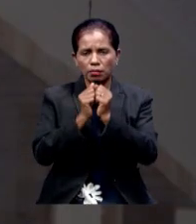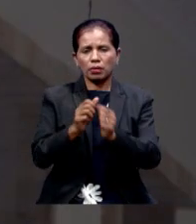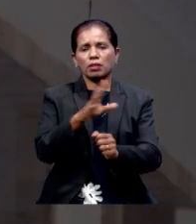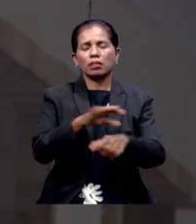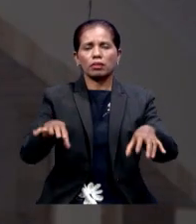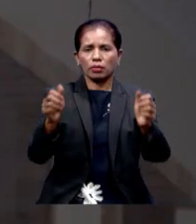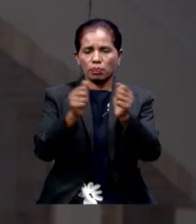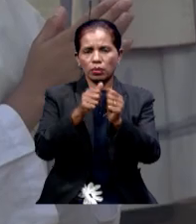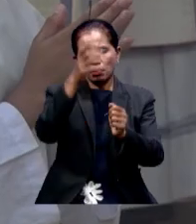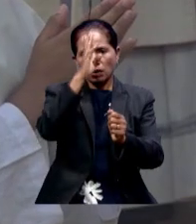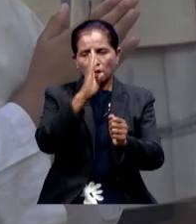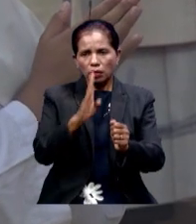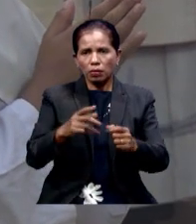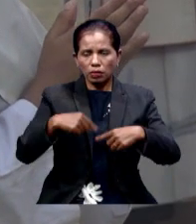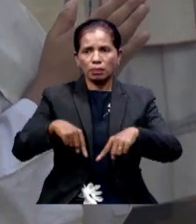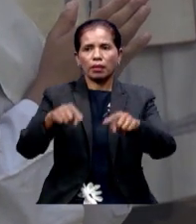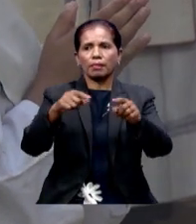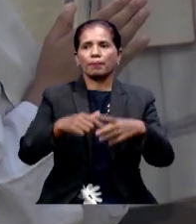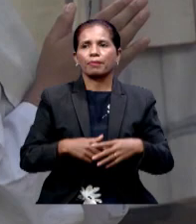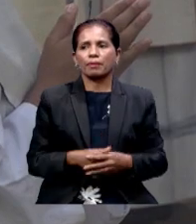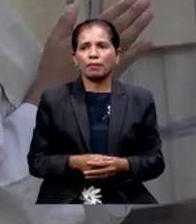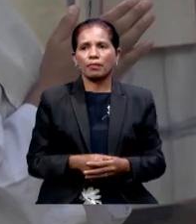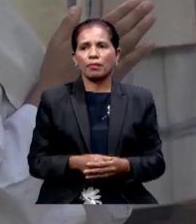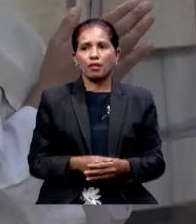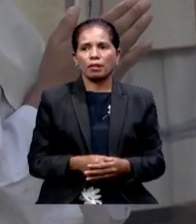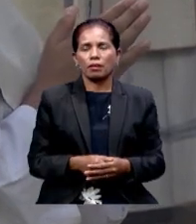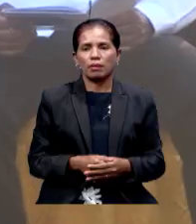relação com o Maroma, que o Hakat Bawin. Mas vê,